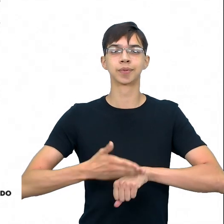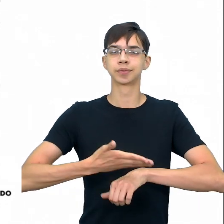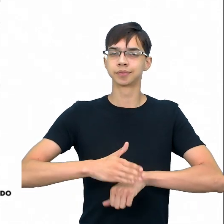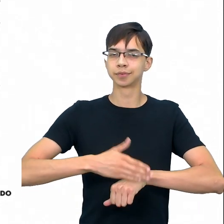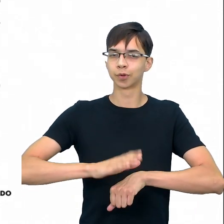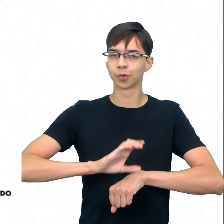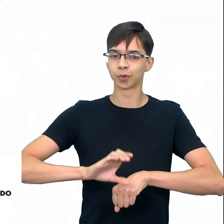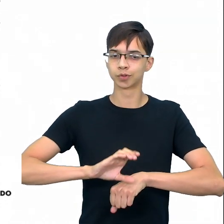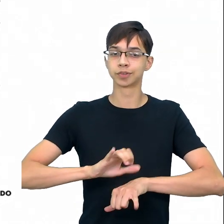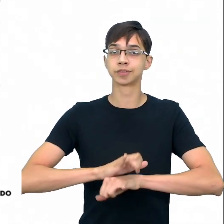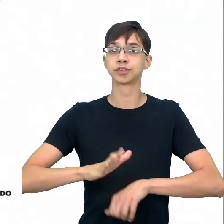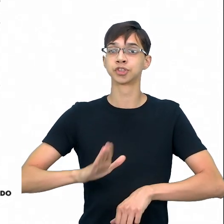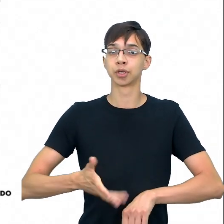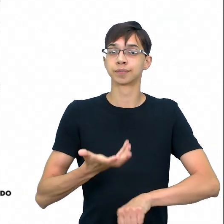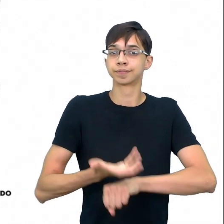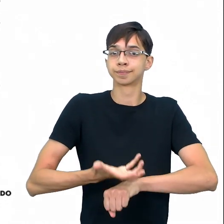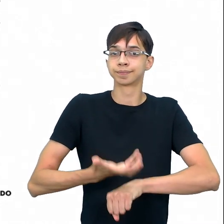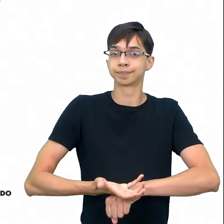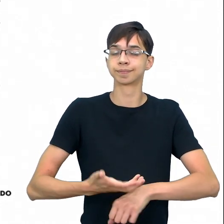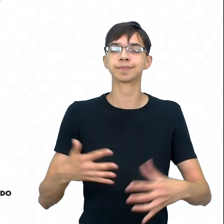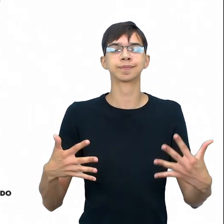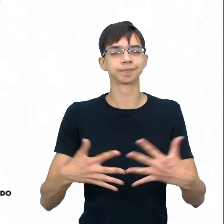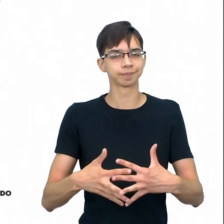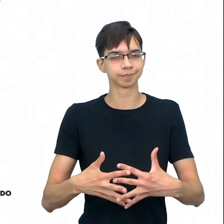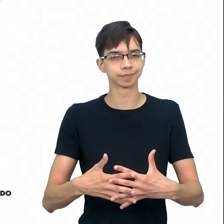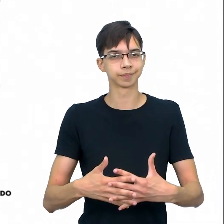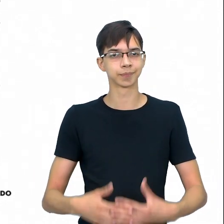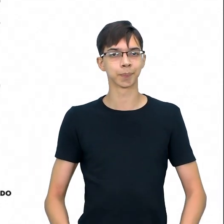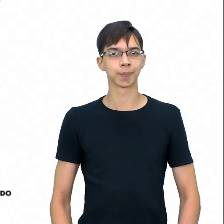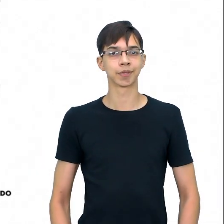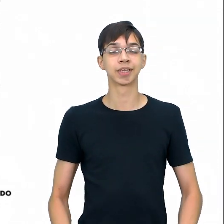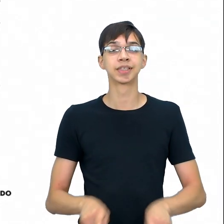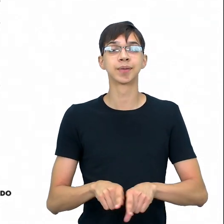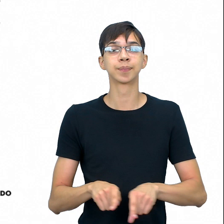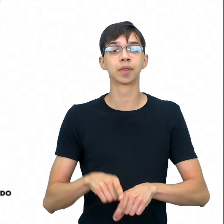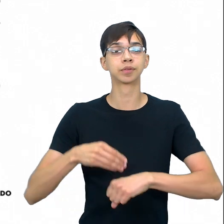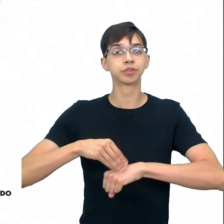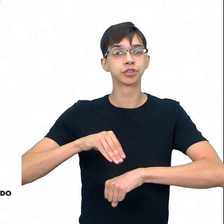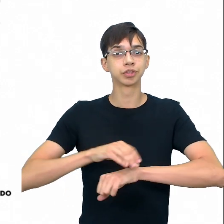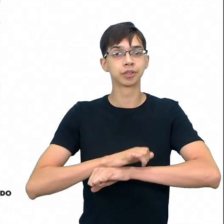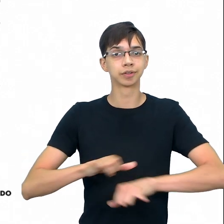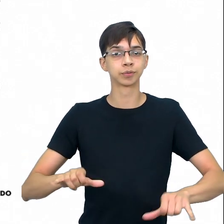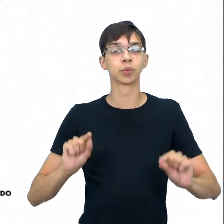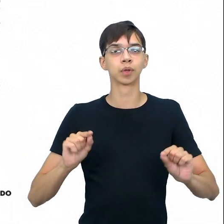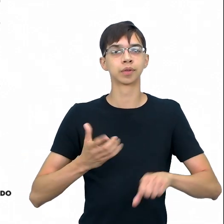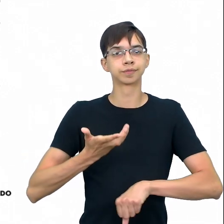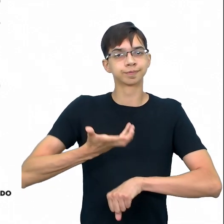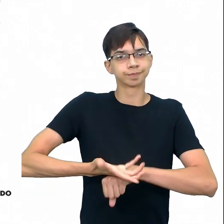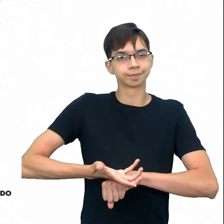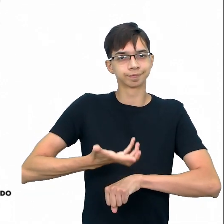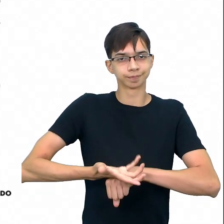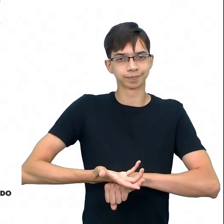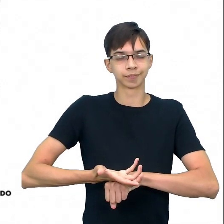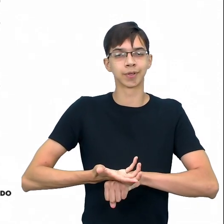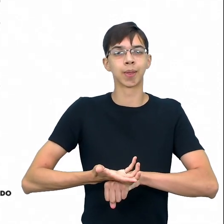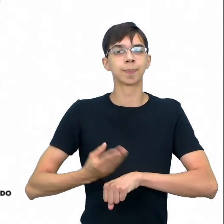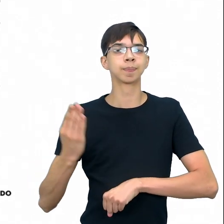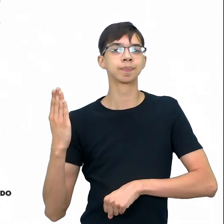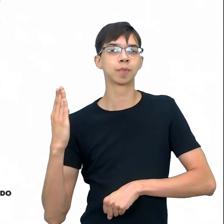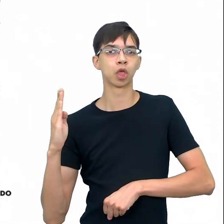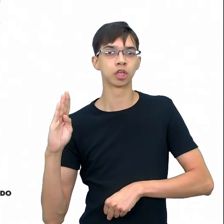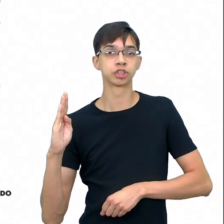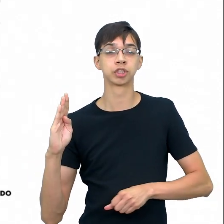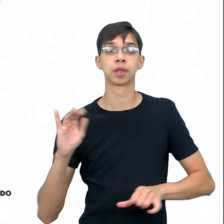sobre interdisciplinaridade, trouxemos sugestões para fazer abordagens interdisciplinares entre biologia e química